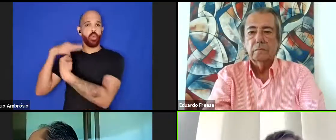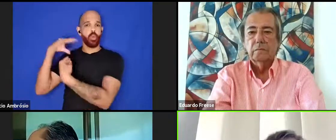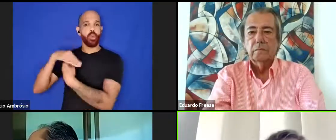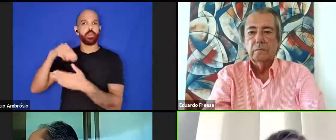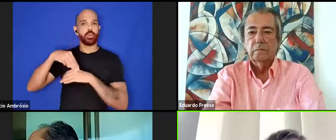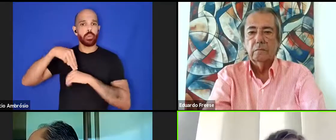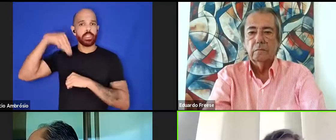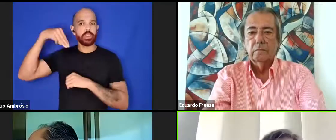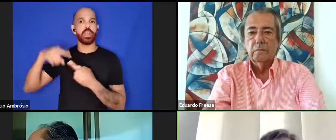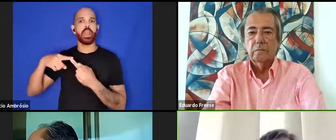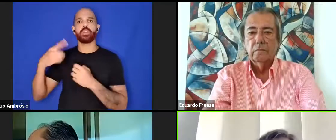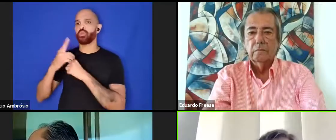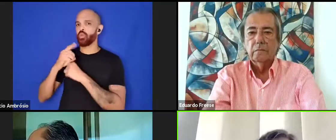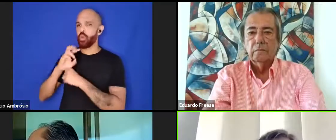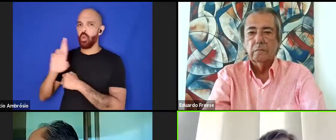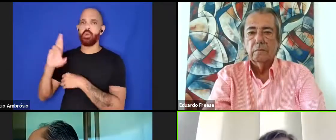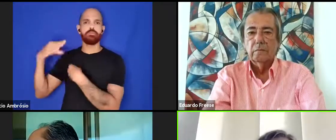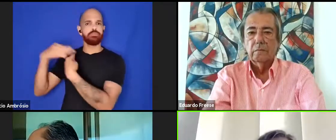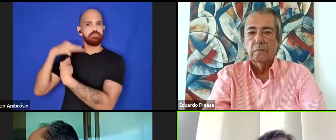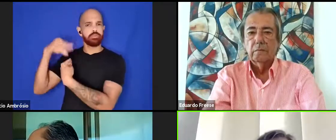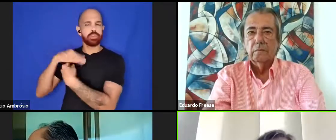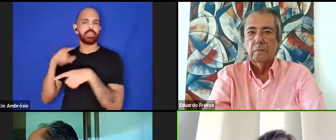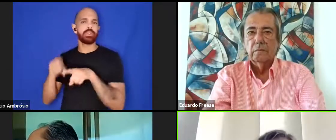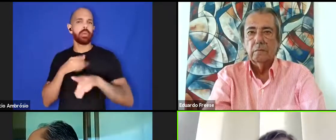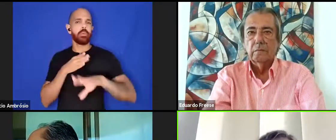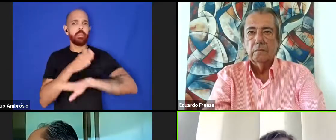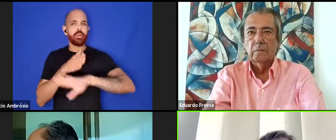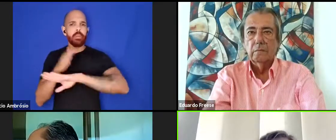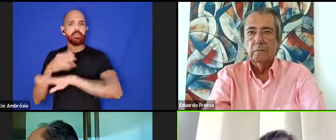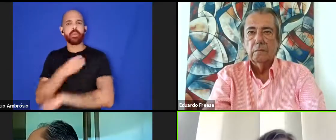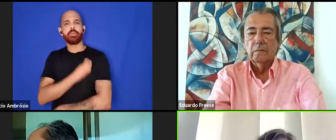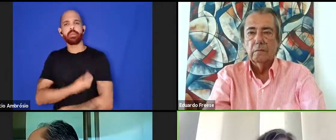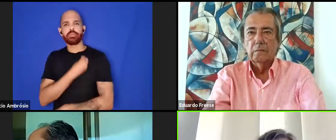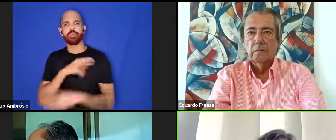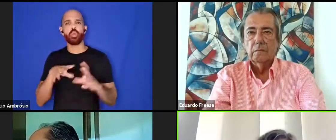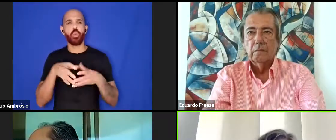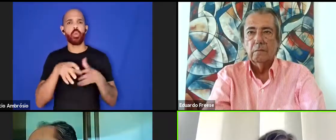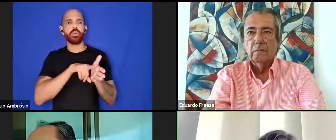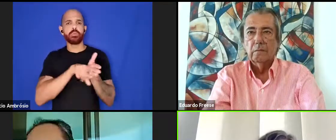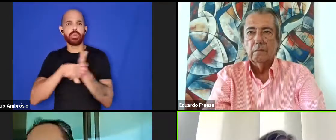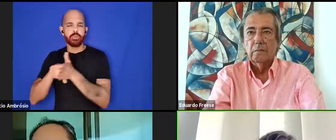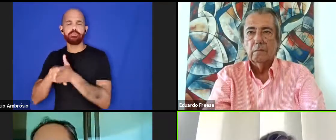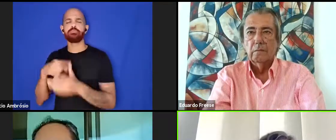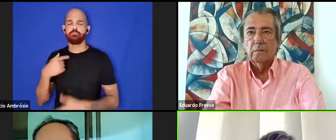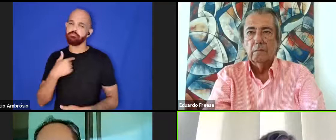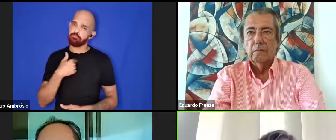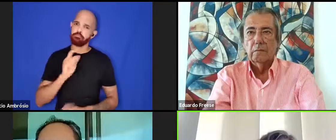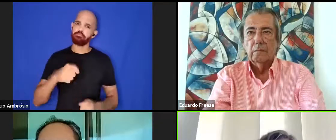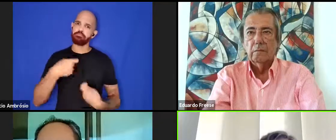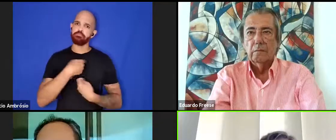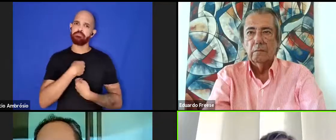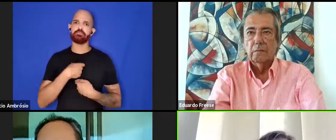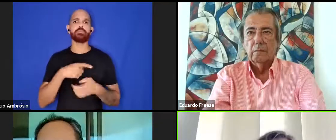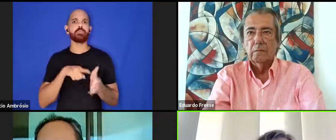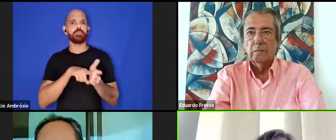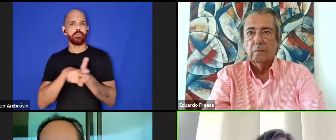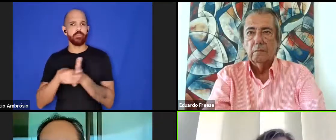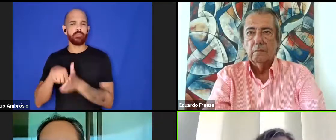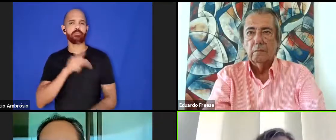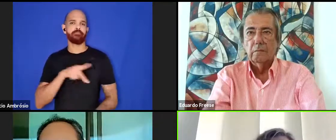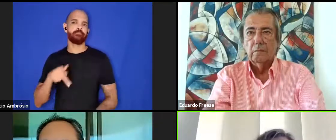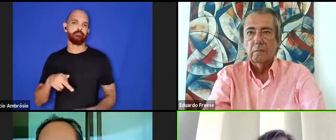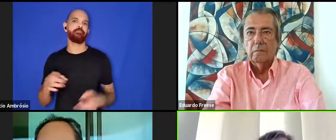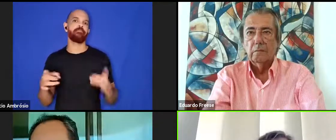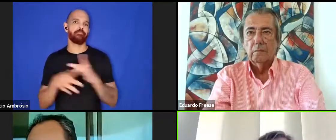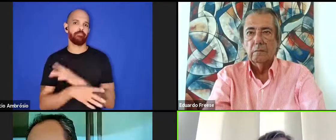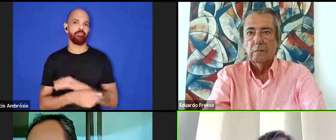doutorado e na participação de diversos grupos de pesquisa, e me tornei uma pesquisadora e a professora que sou hoje. De novo,